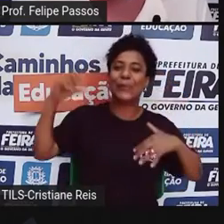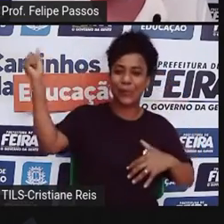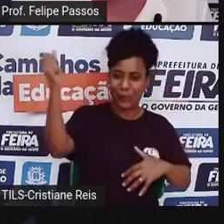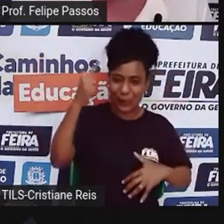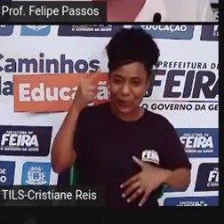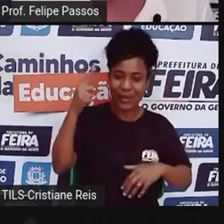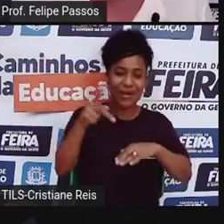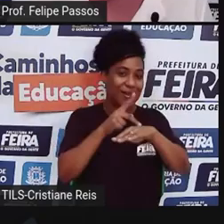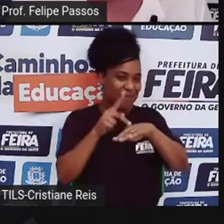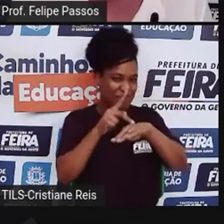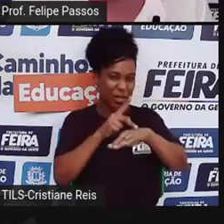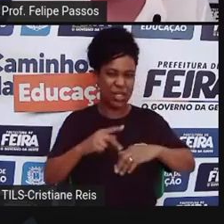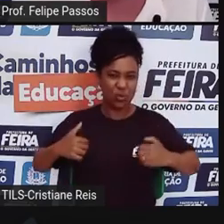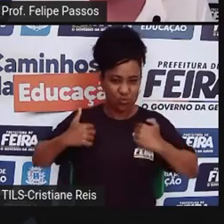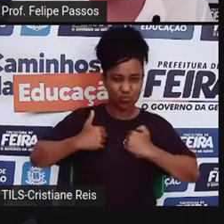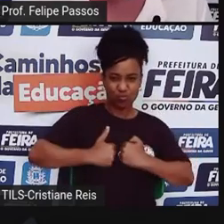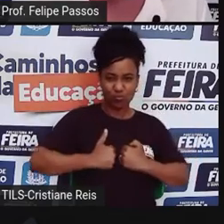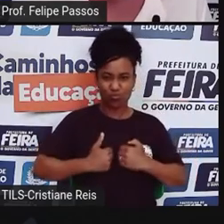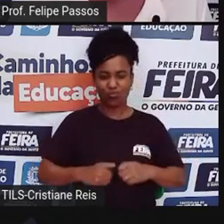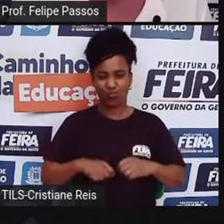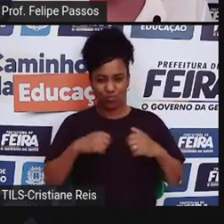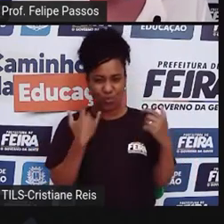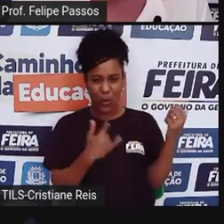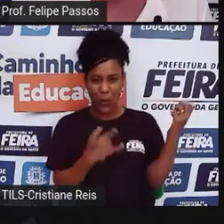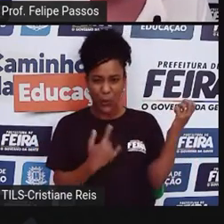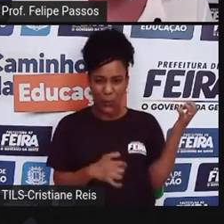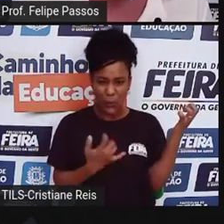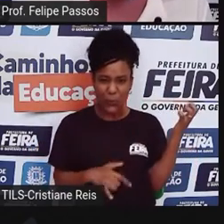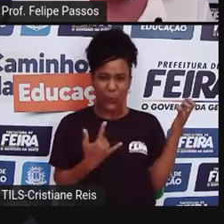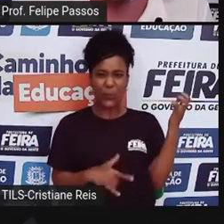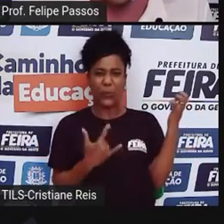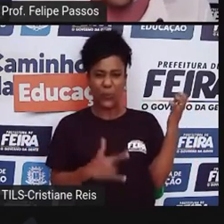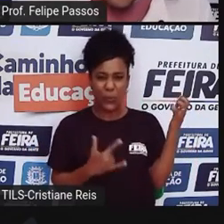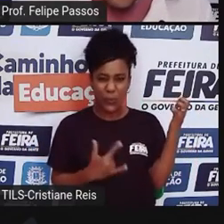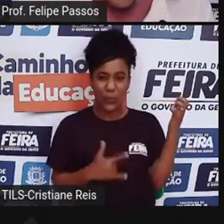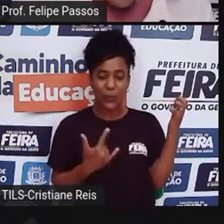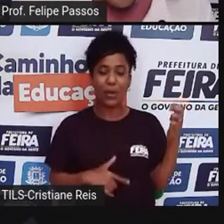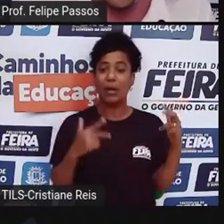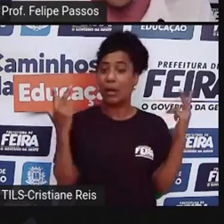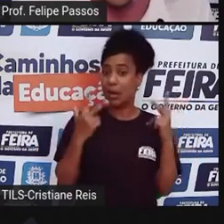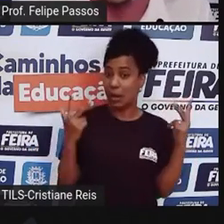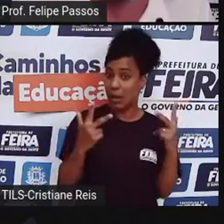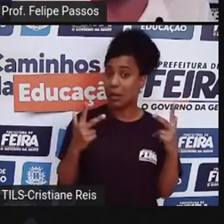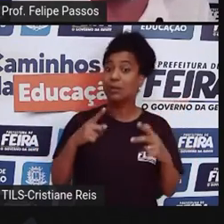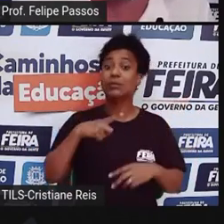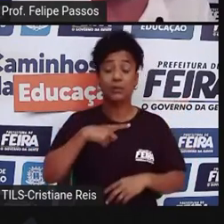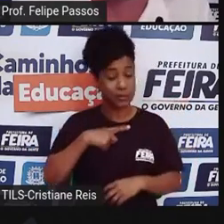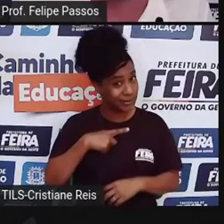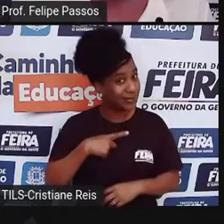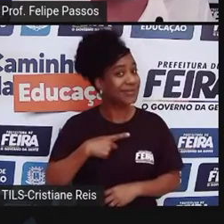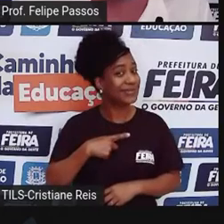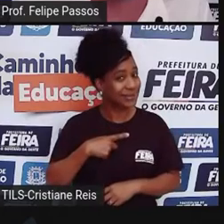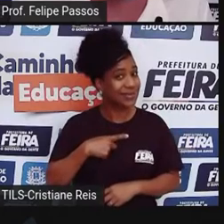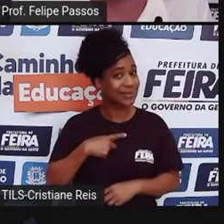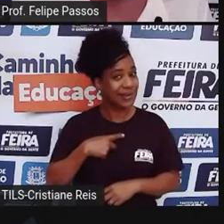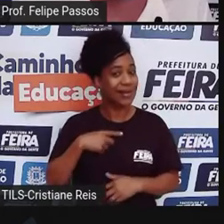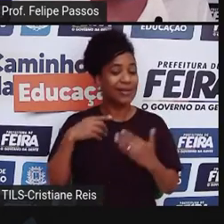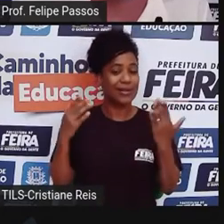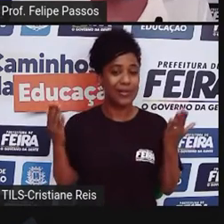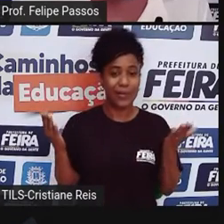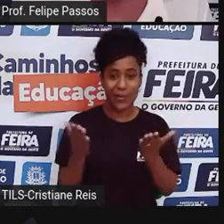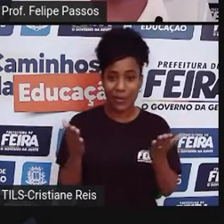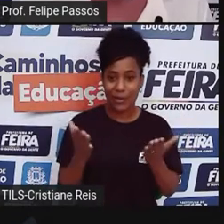de preto, mas aí eu podia na música, entendeu? Então, a mesma coisa é o seguinte, aí agora tem essa questão